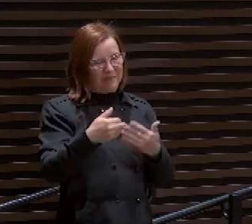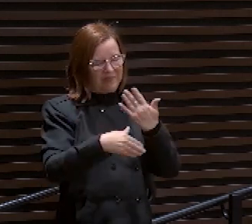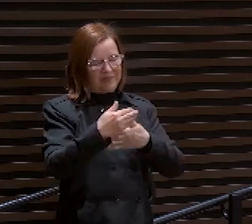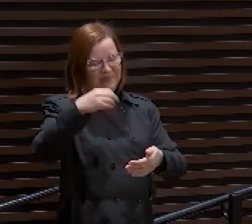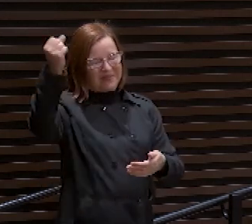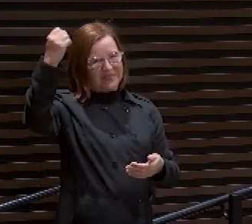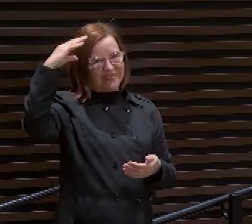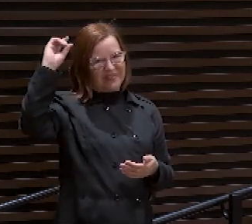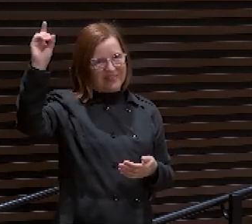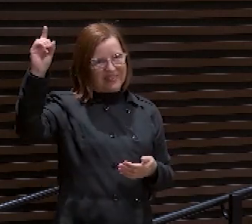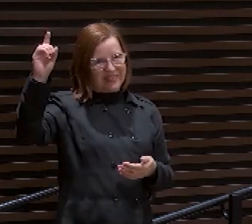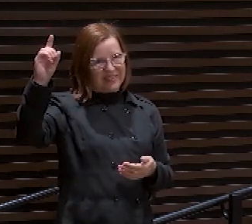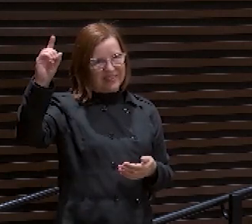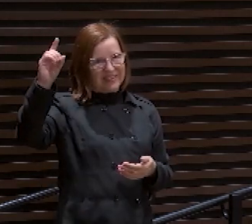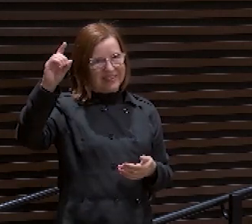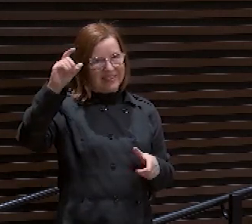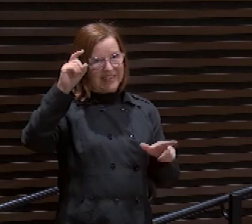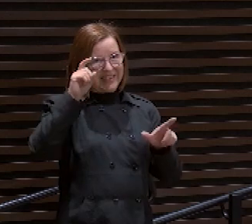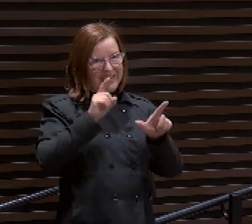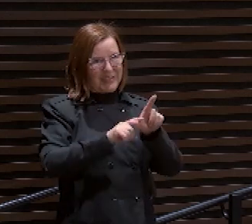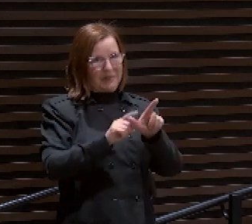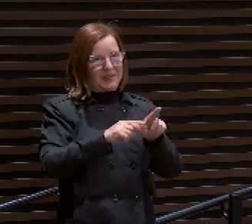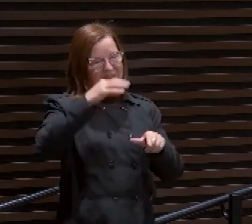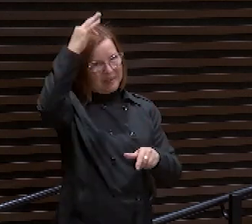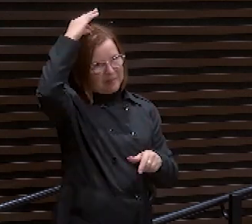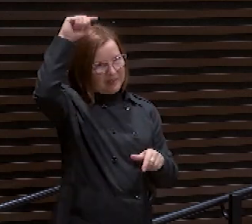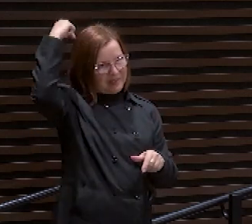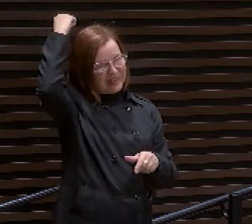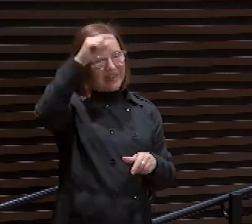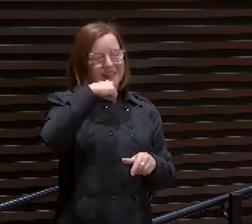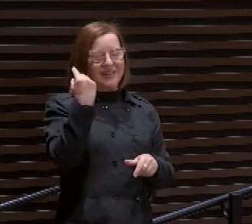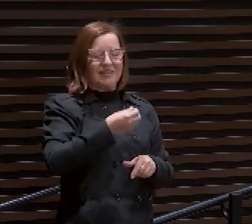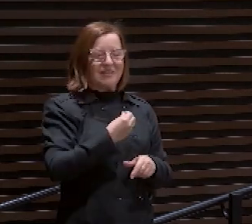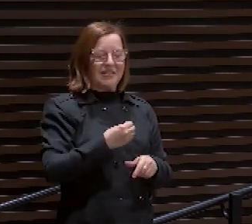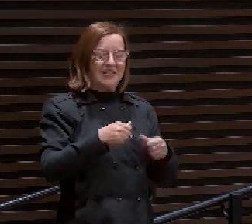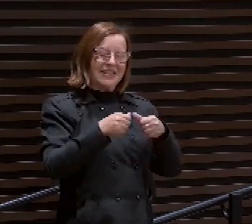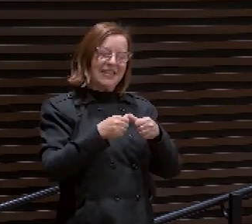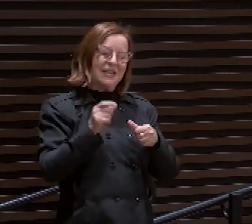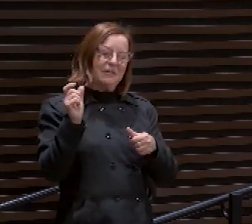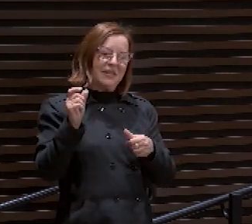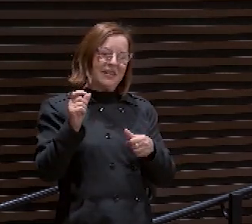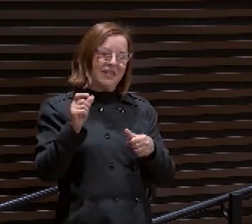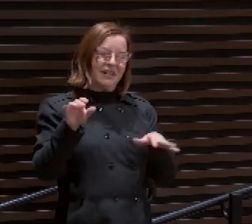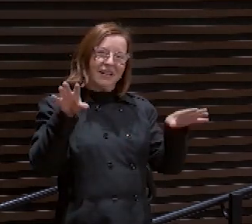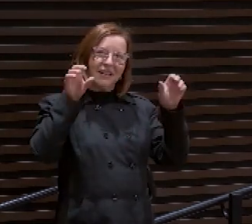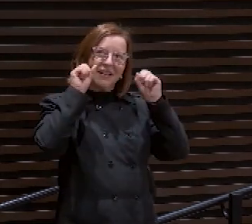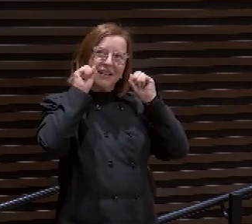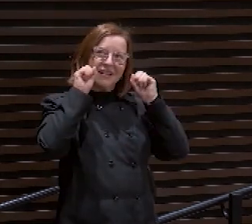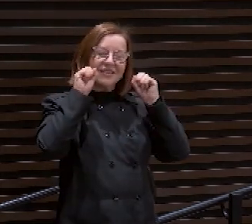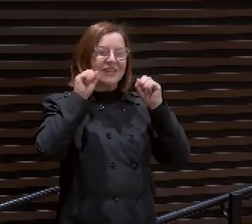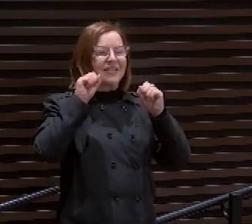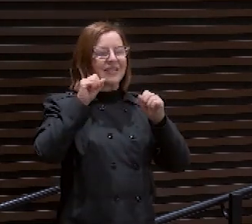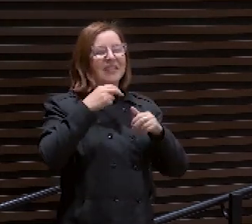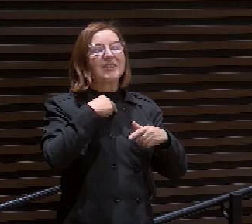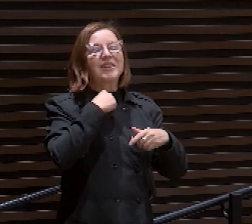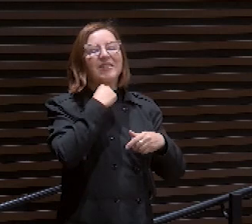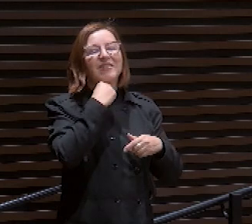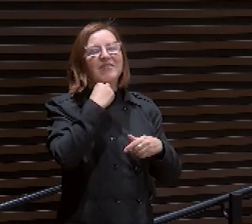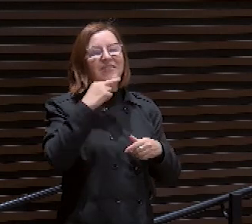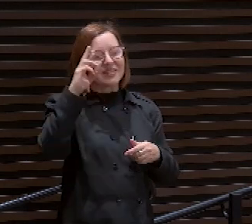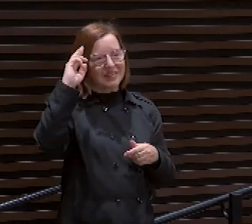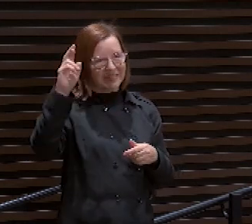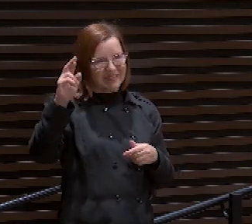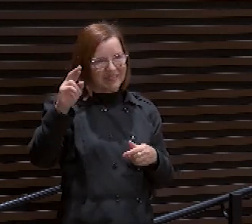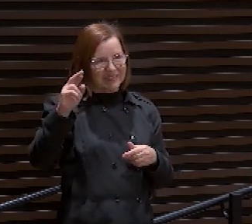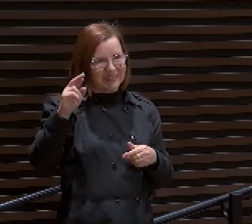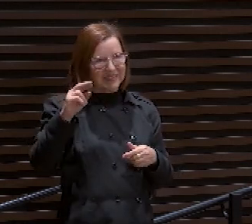Deus e dependência do Espírito Santo, vivamos essa palavra. Ouçamos a voz do Senhor e a exercitemos por Cristo que habita em